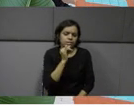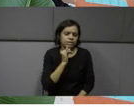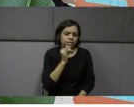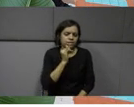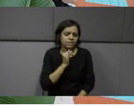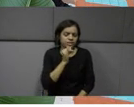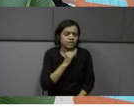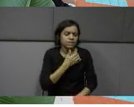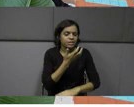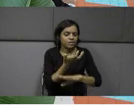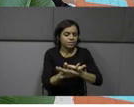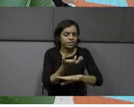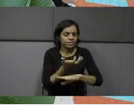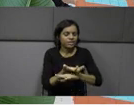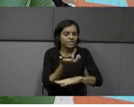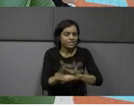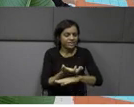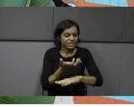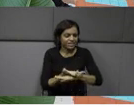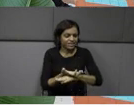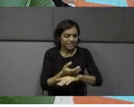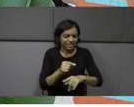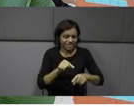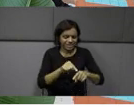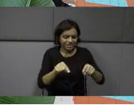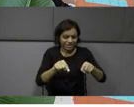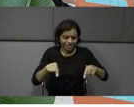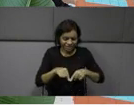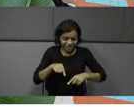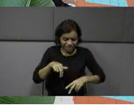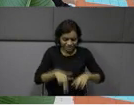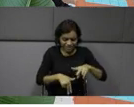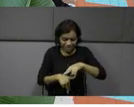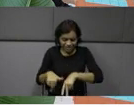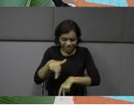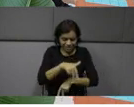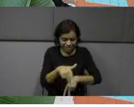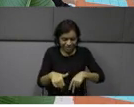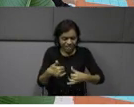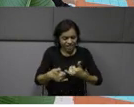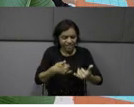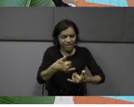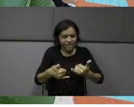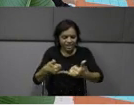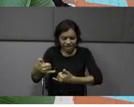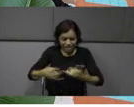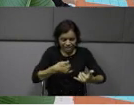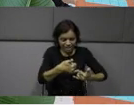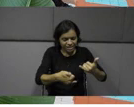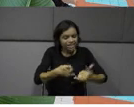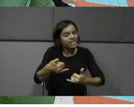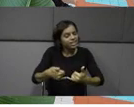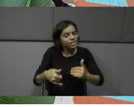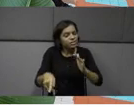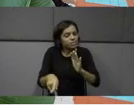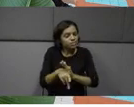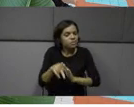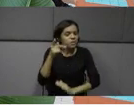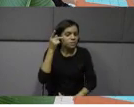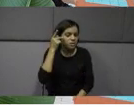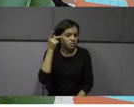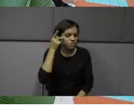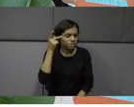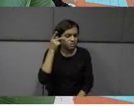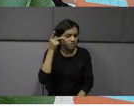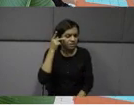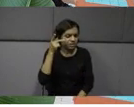chão de giz em são paulo onde a paginação de pisos seguiu à escuta com crianças um arquiteto